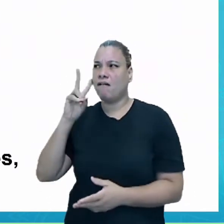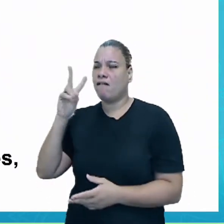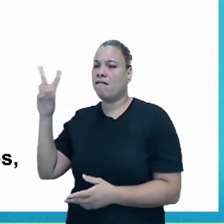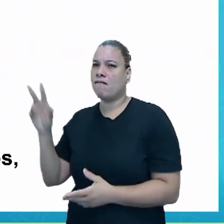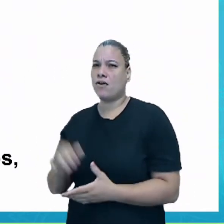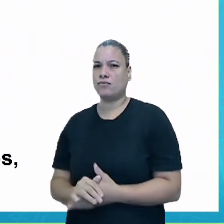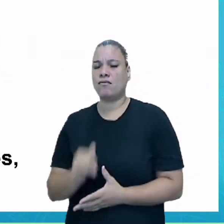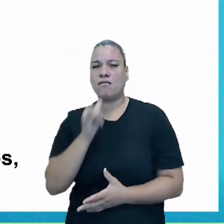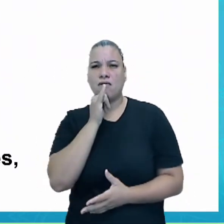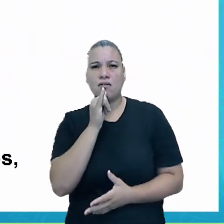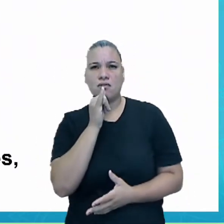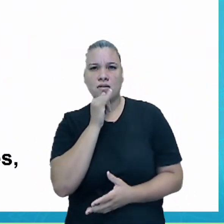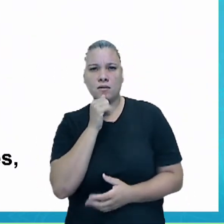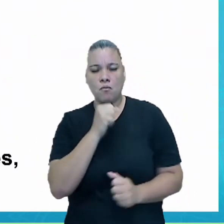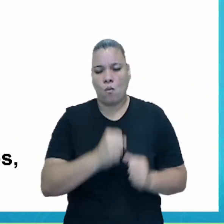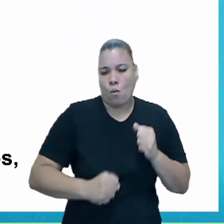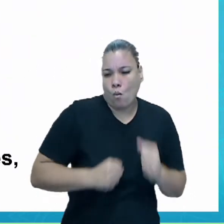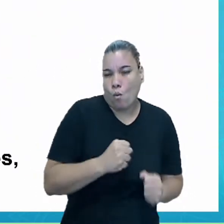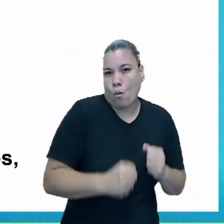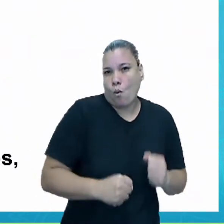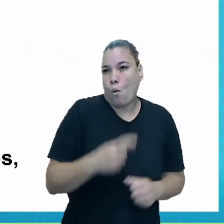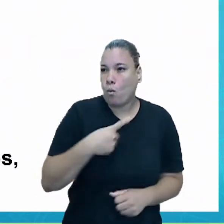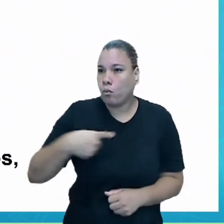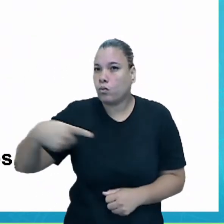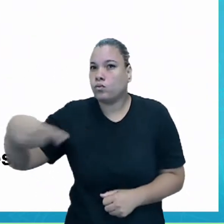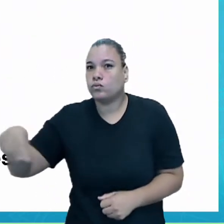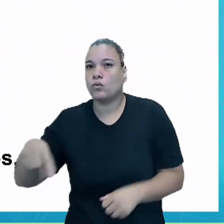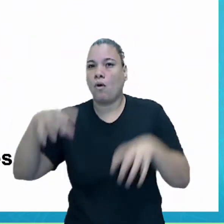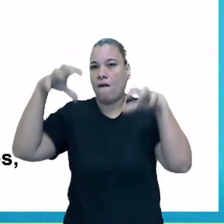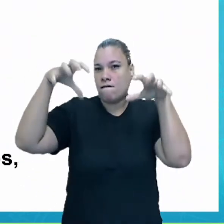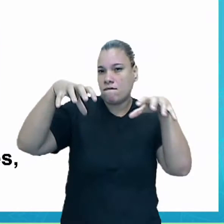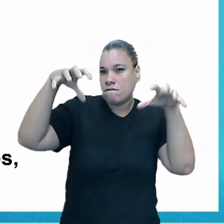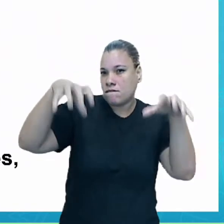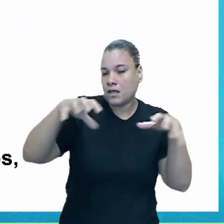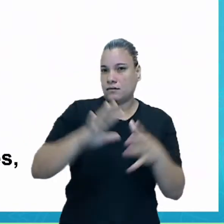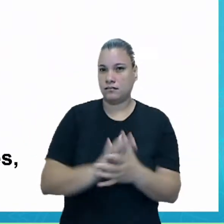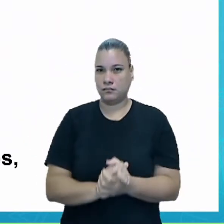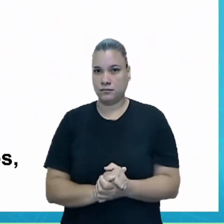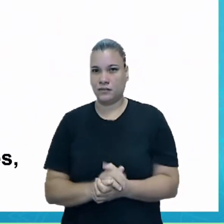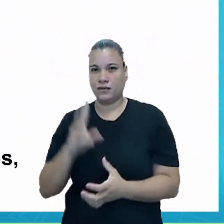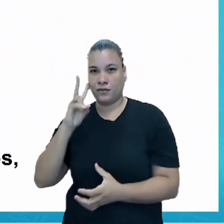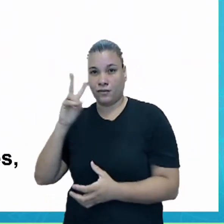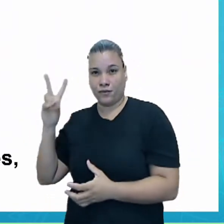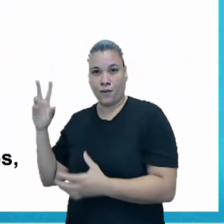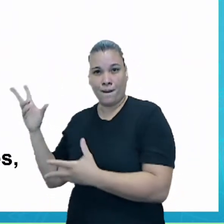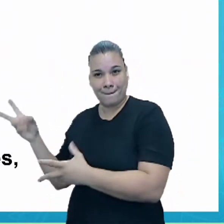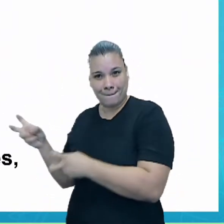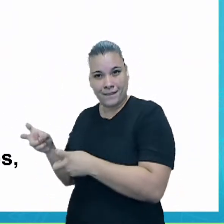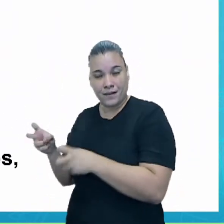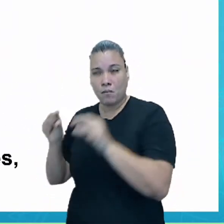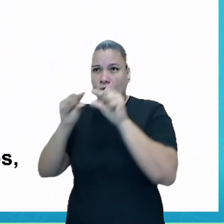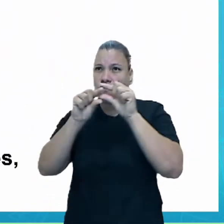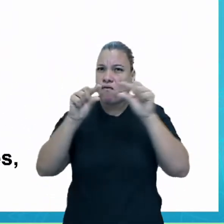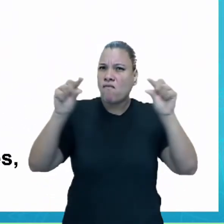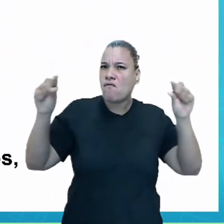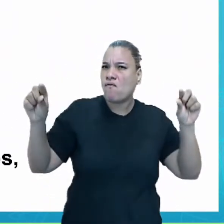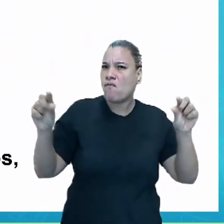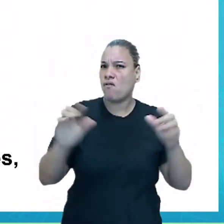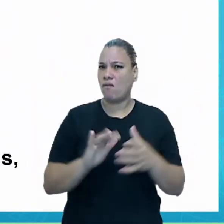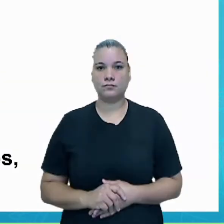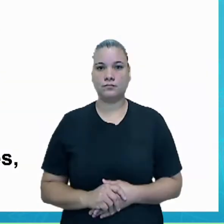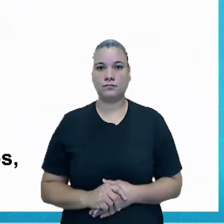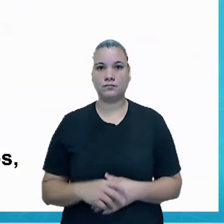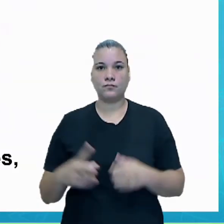corro, chovendo. Exemplo em uma frase. Chovendo, eu não vou. Chovendo é um